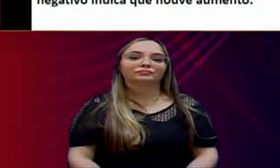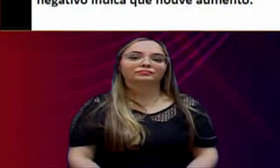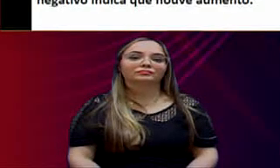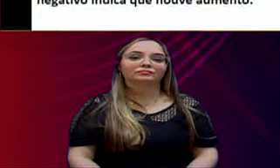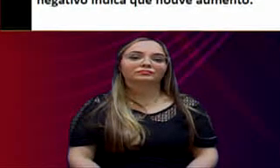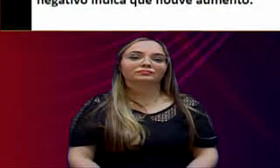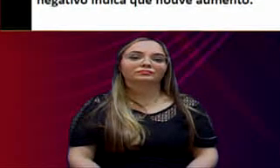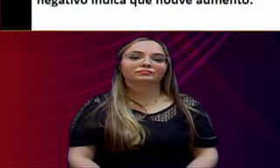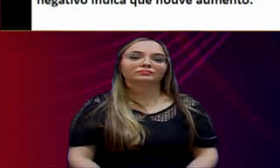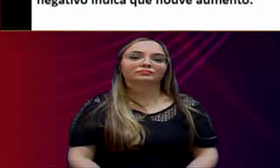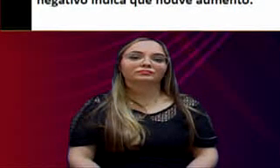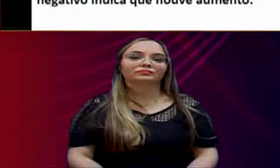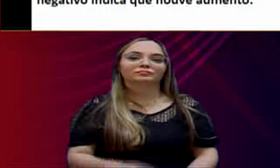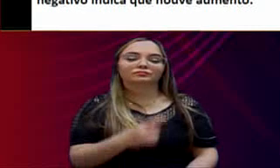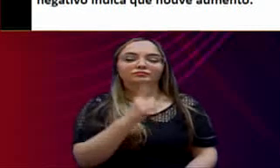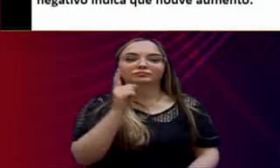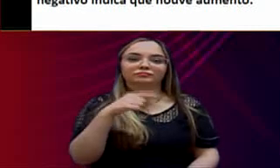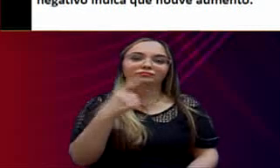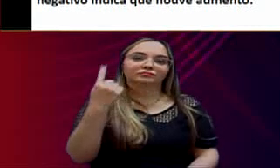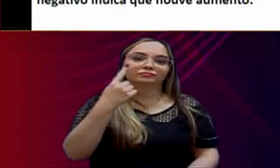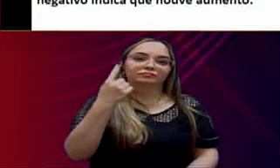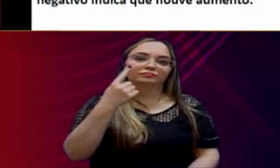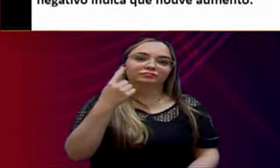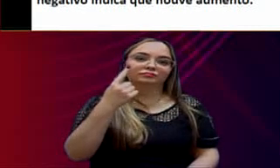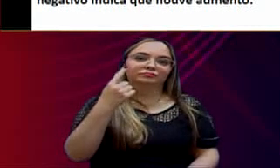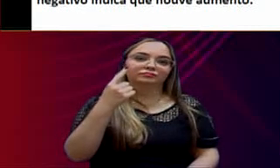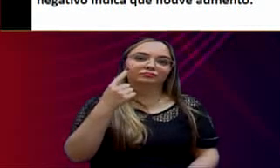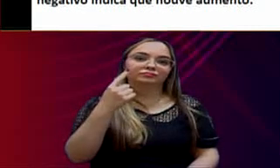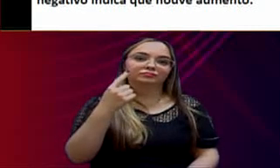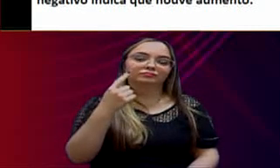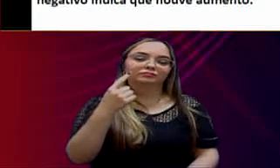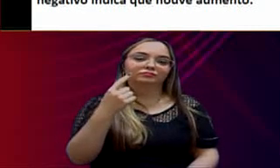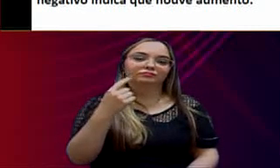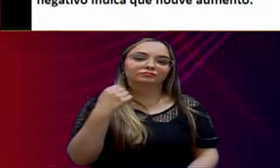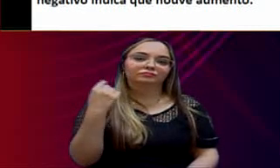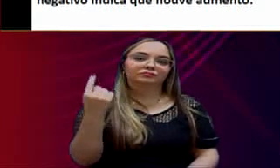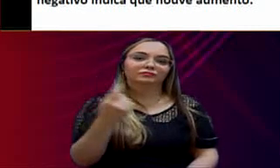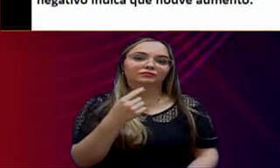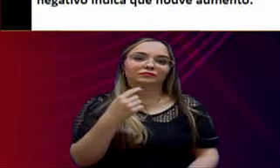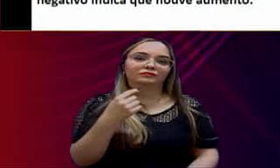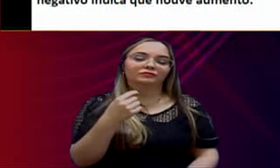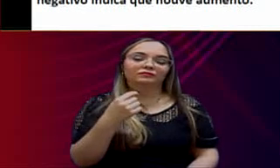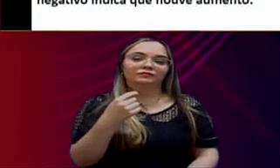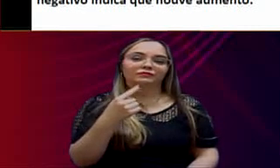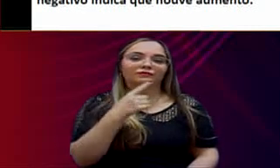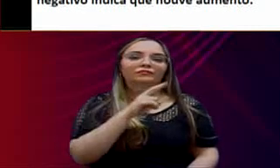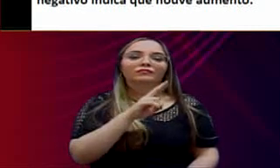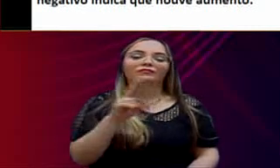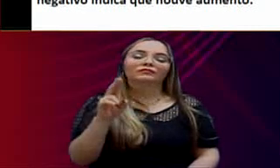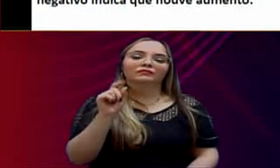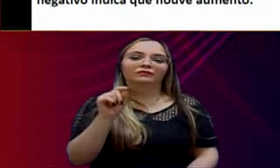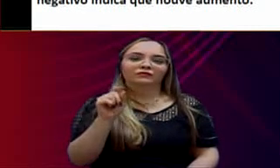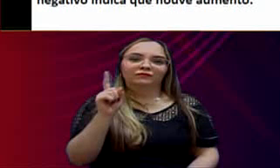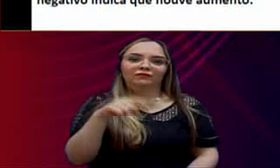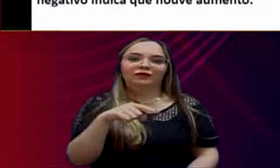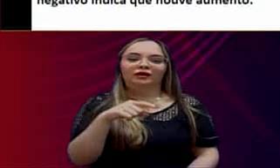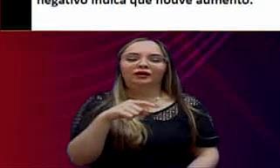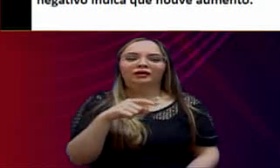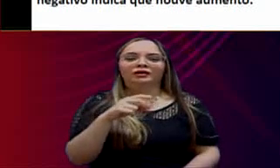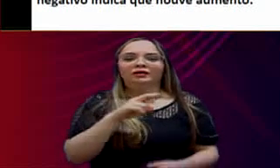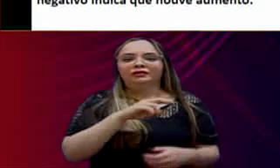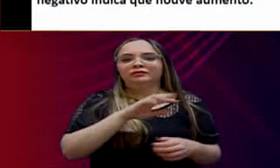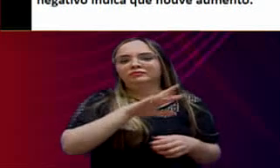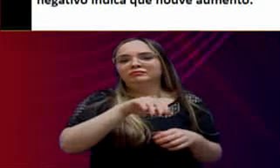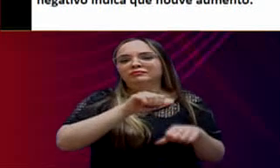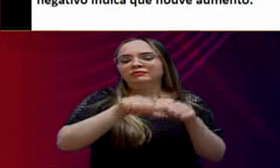que é o resultado primário vamos ao conceito do resultado nominal corresponde a variação